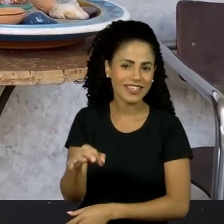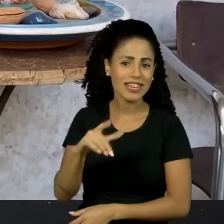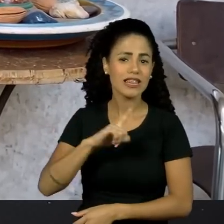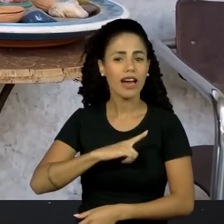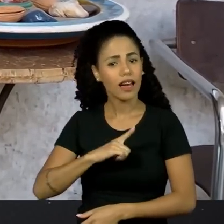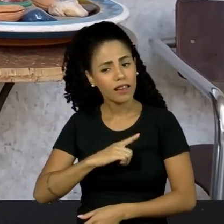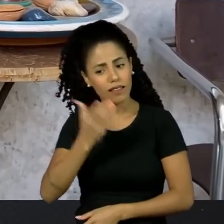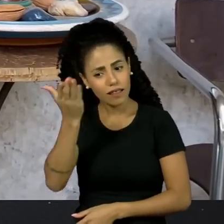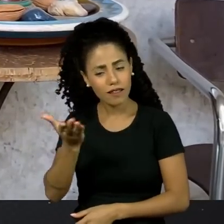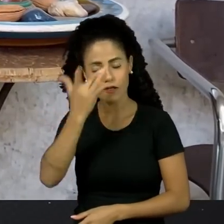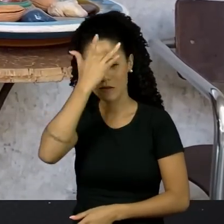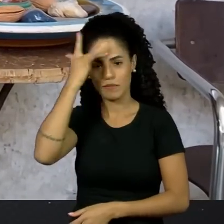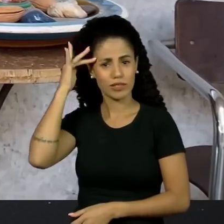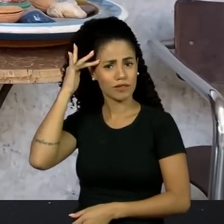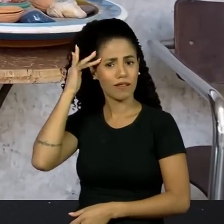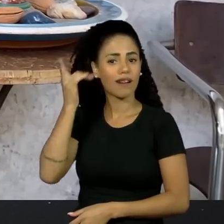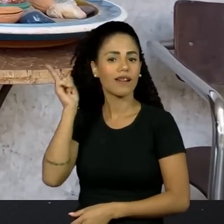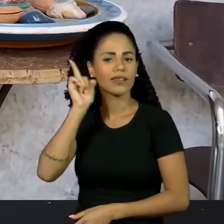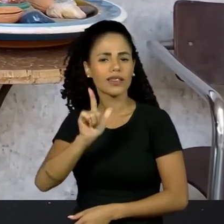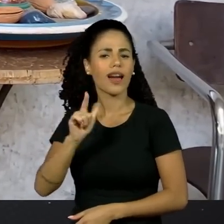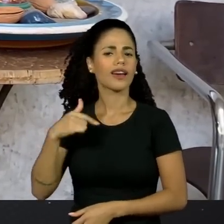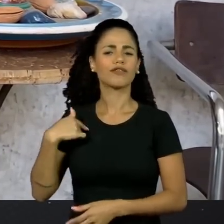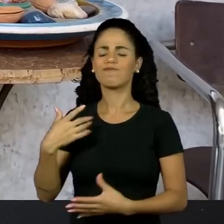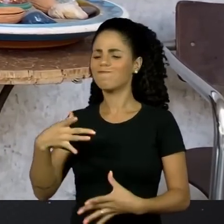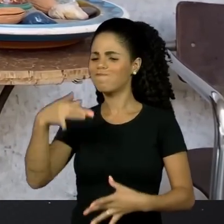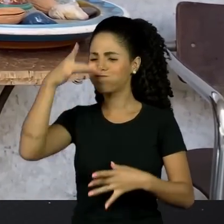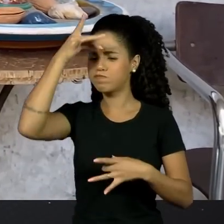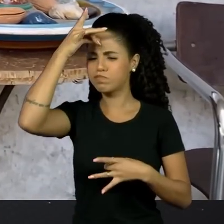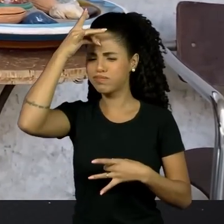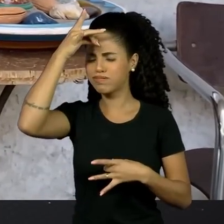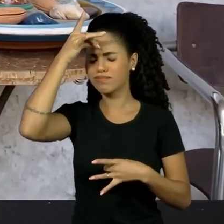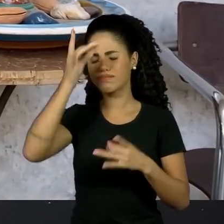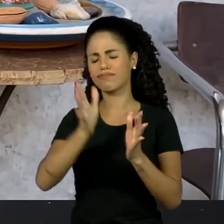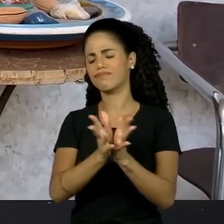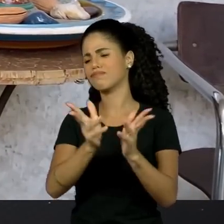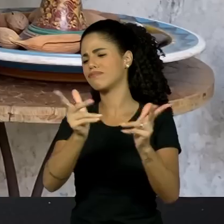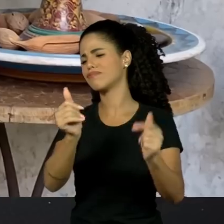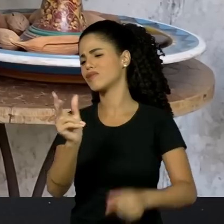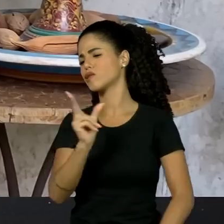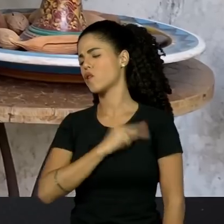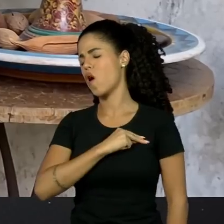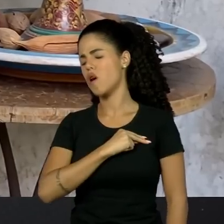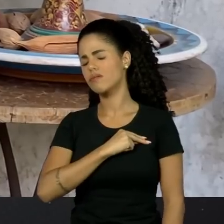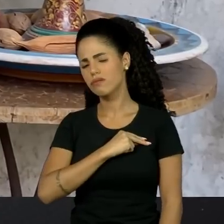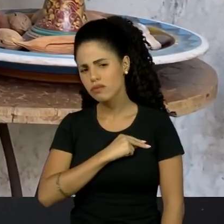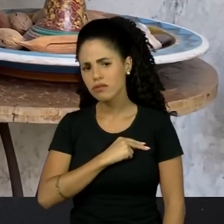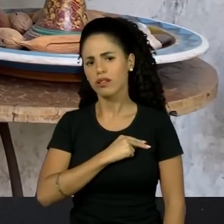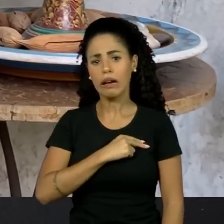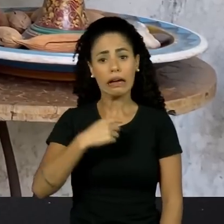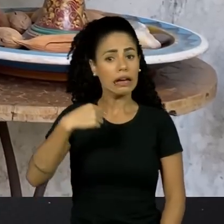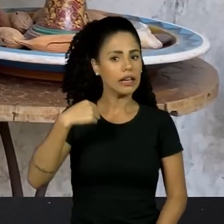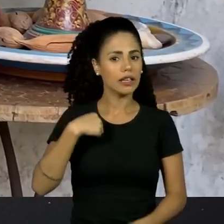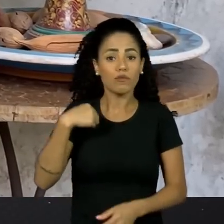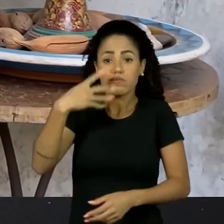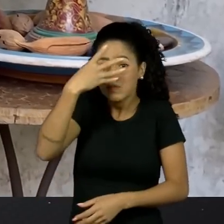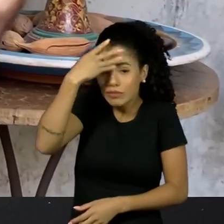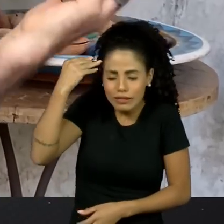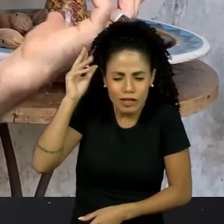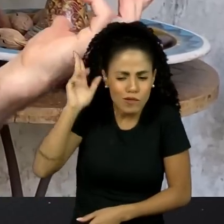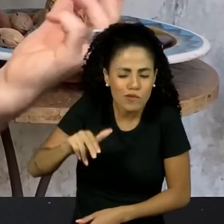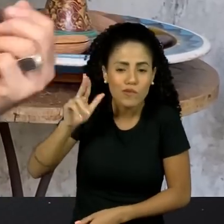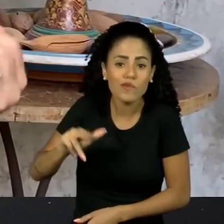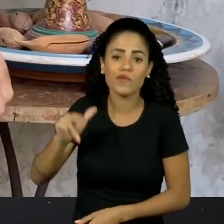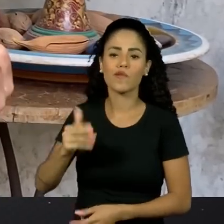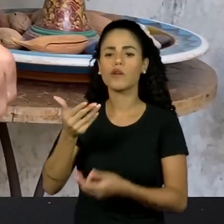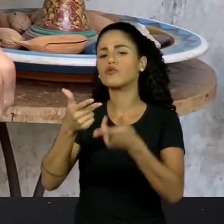alguns excelentes, é uma interpretação indescritível. E eu nunca vou esquecer